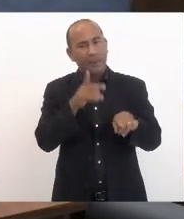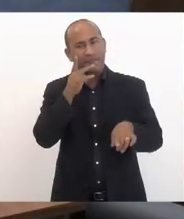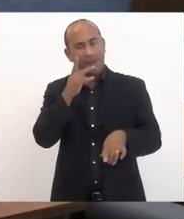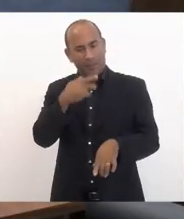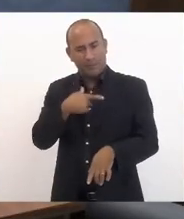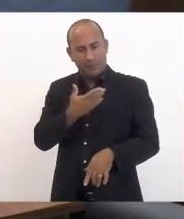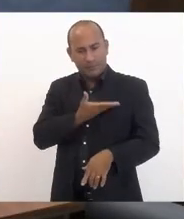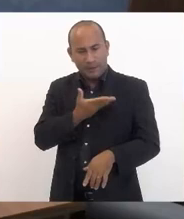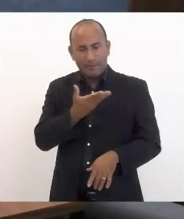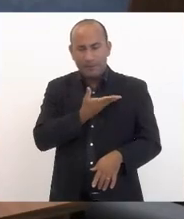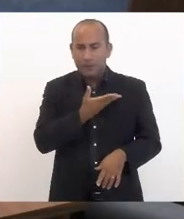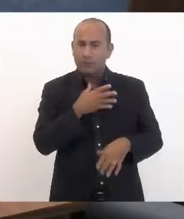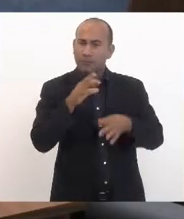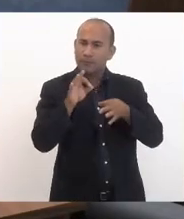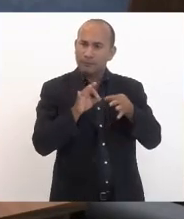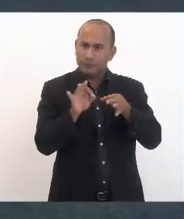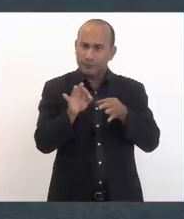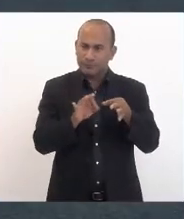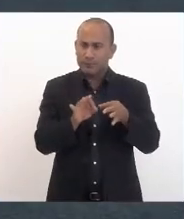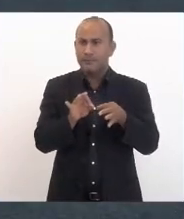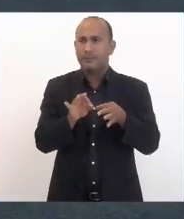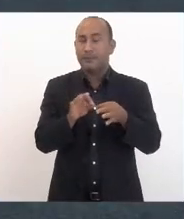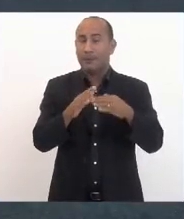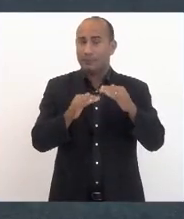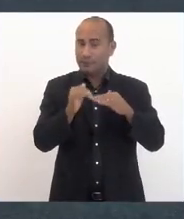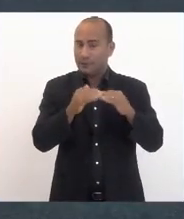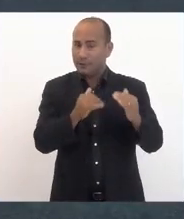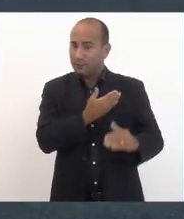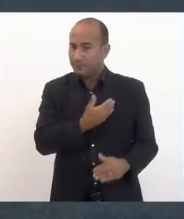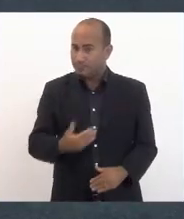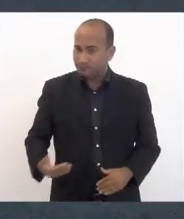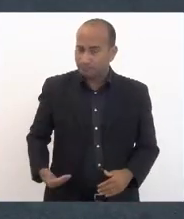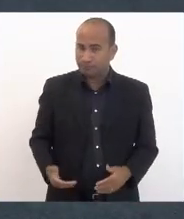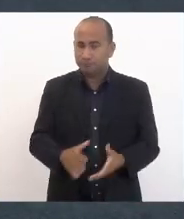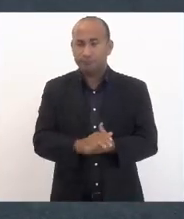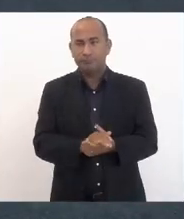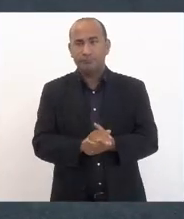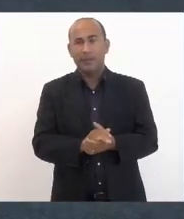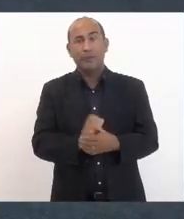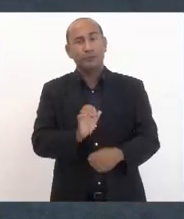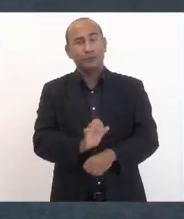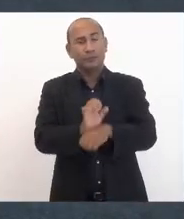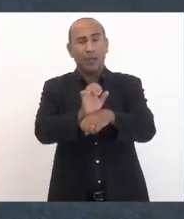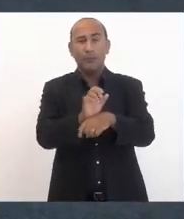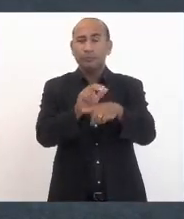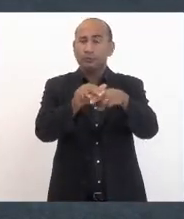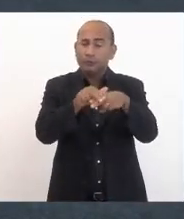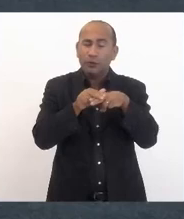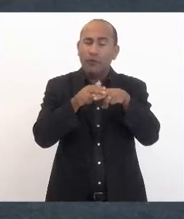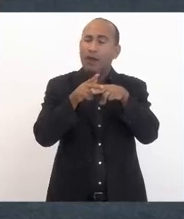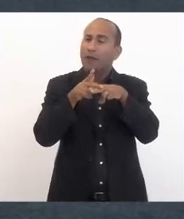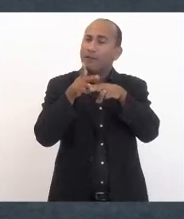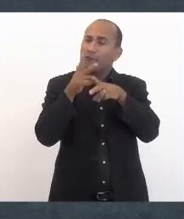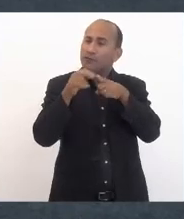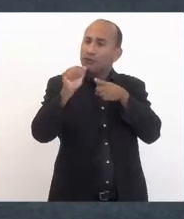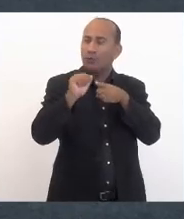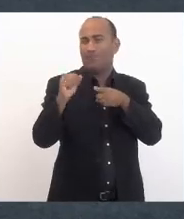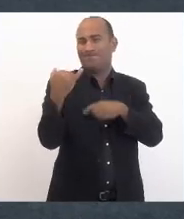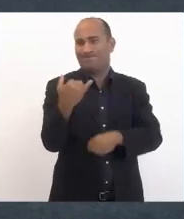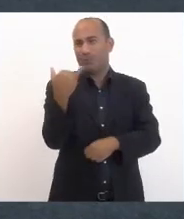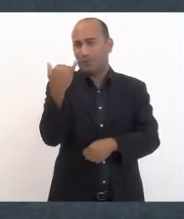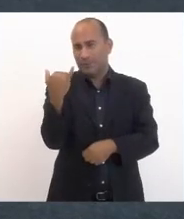colegas, servidores públicos e servidoras públicas, auditores e auditoras do Estado, por essa vitória importante, onde eu recebi também